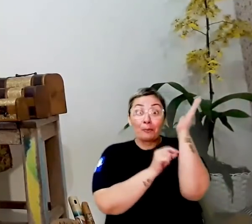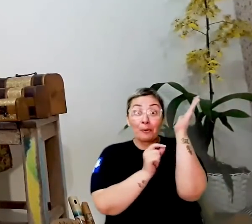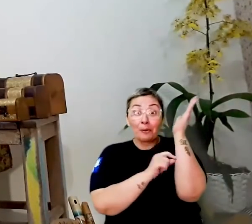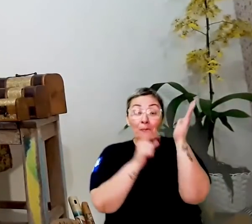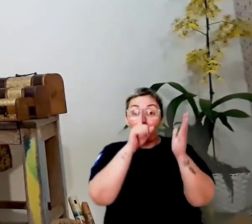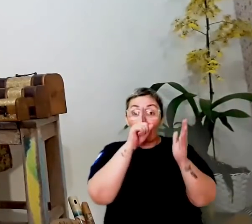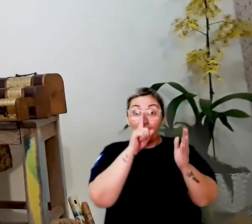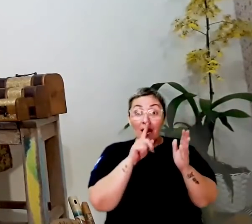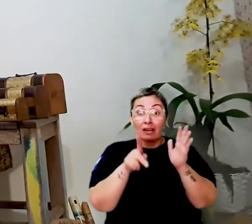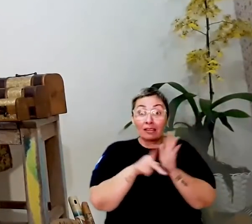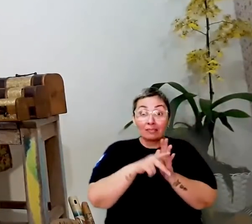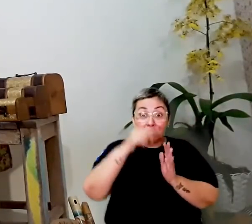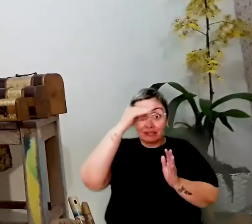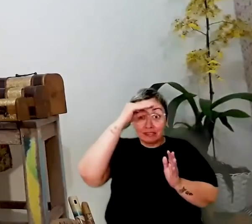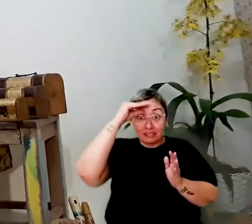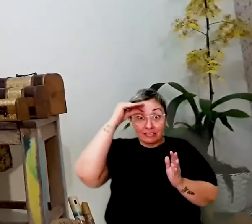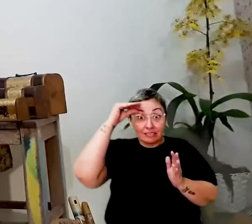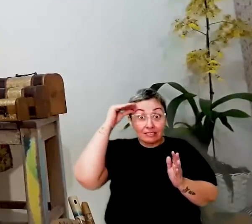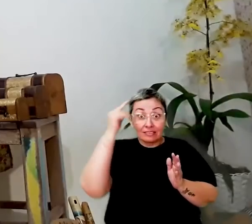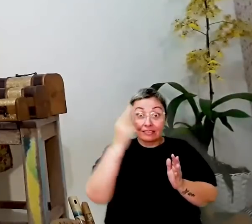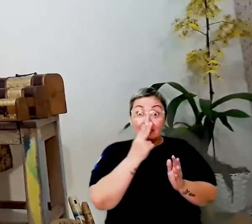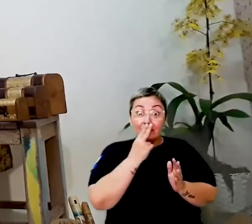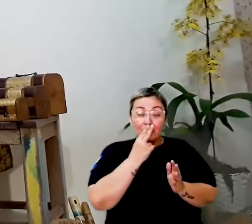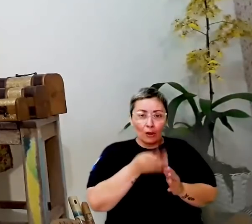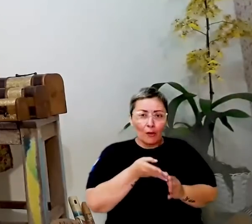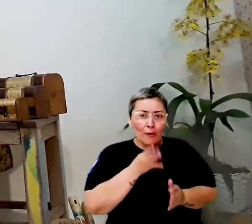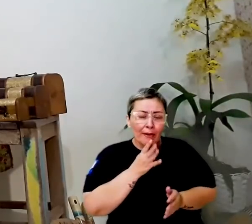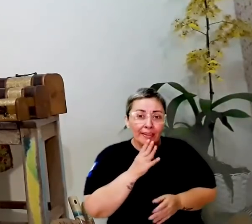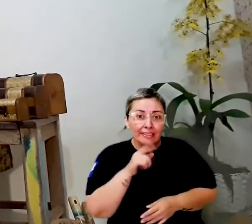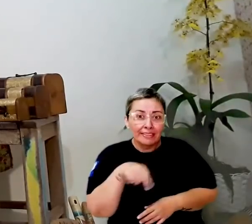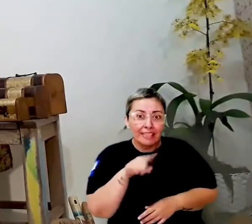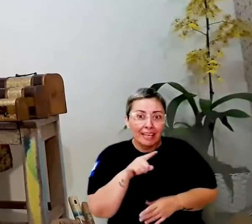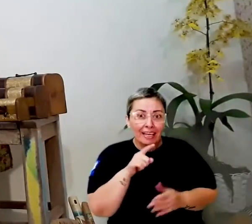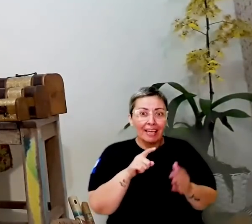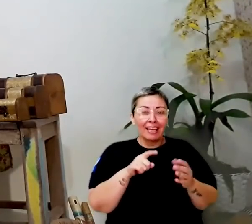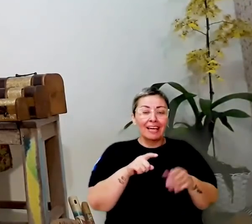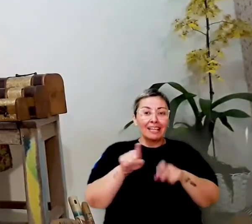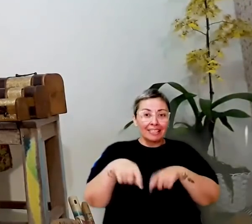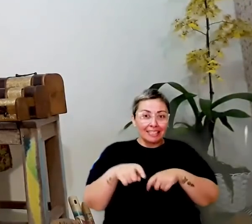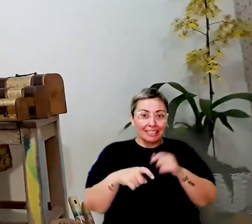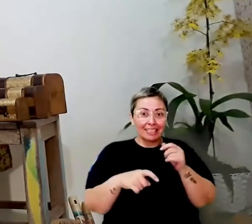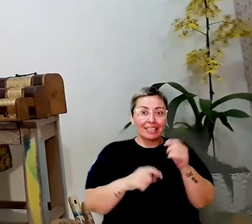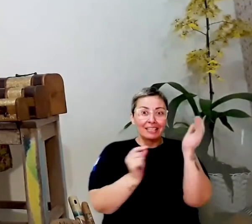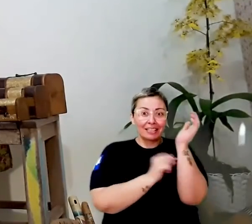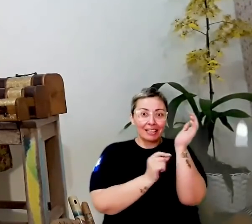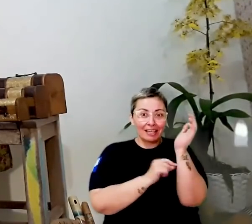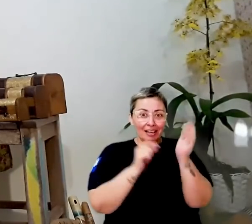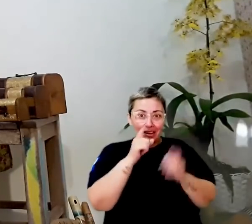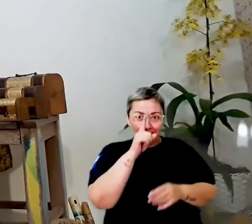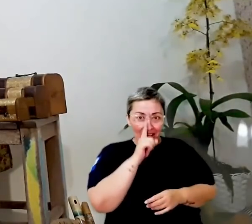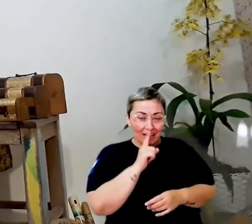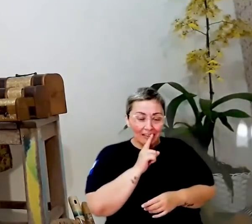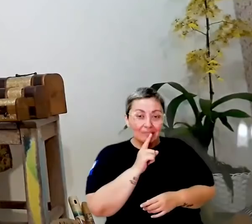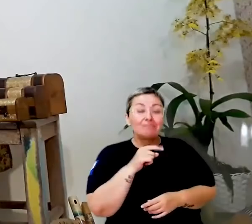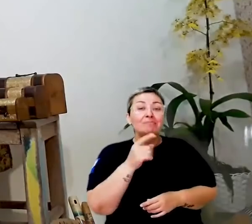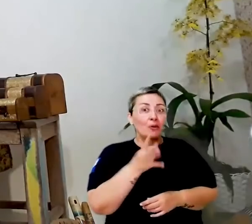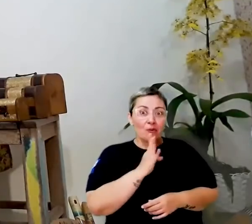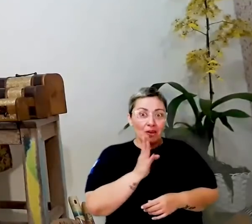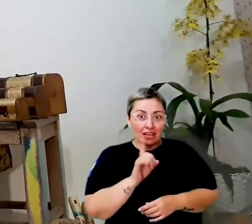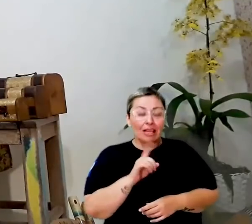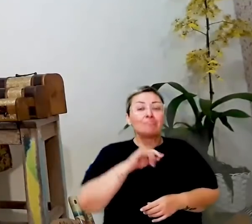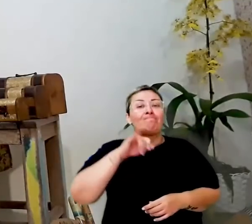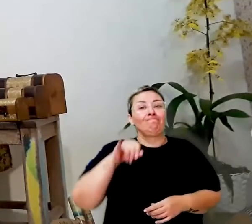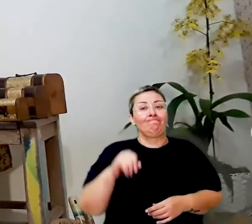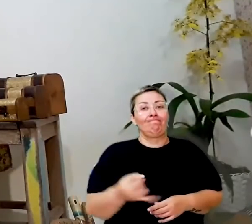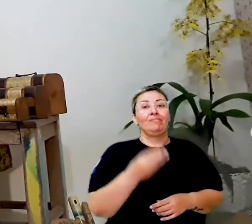Lobato. Vocês conhecem Monteiro Lobato? Conhecem o sítio do Pica-Pau Amarelo? Se não conhecem, aproveitem.